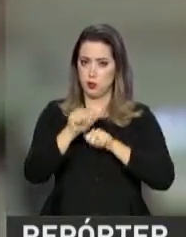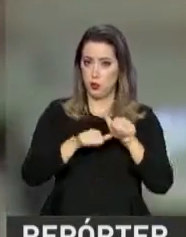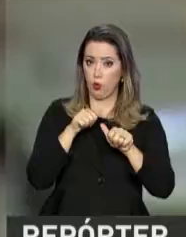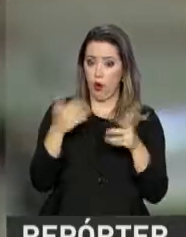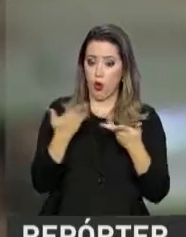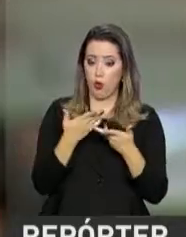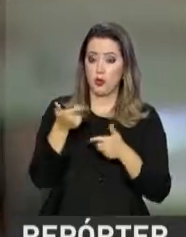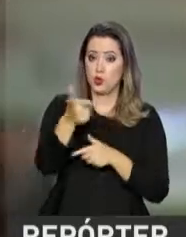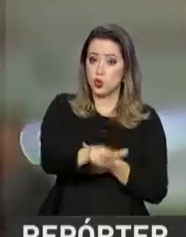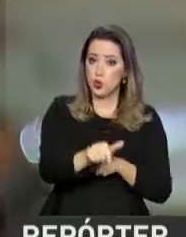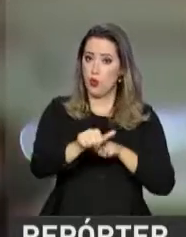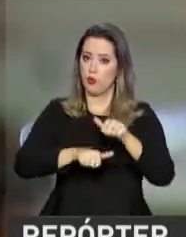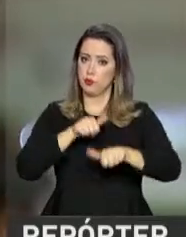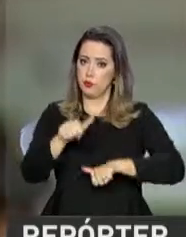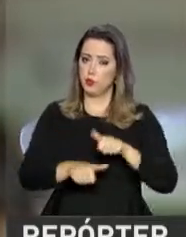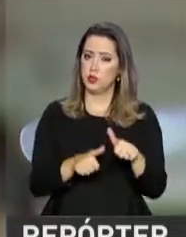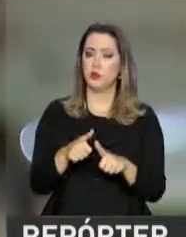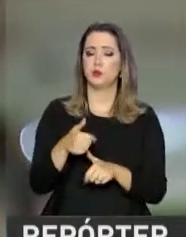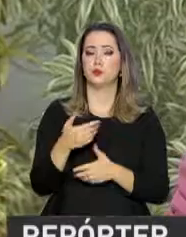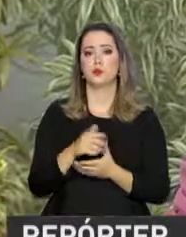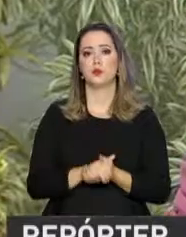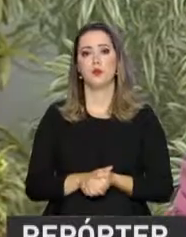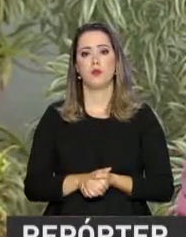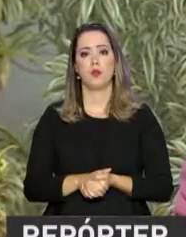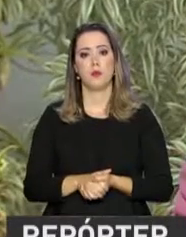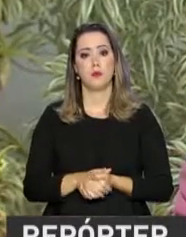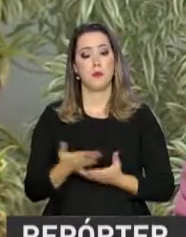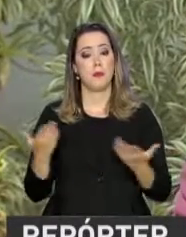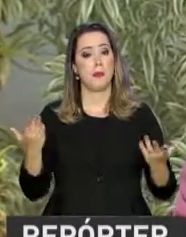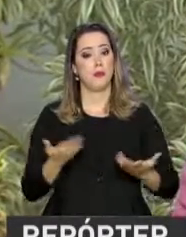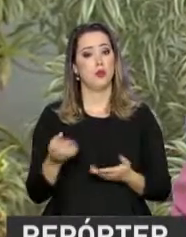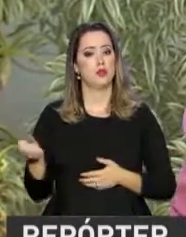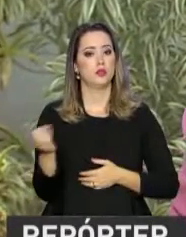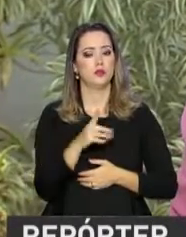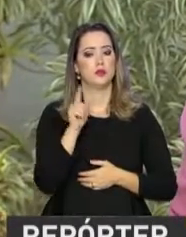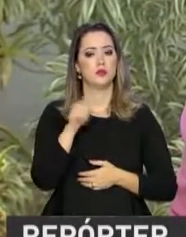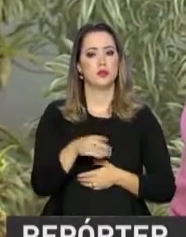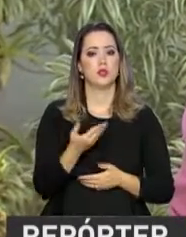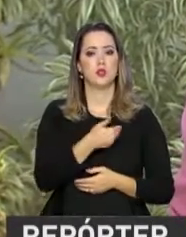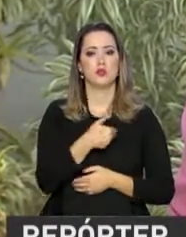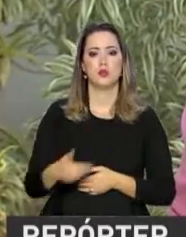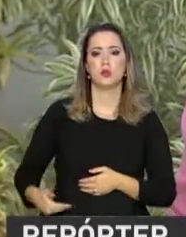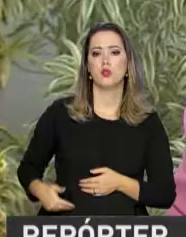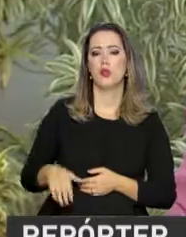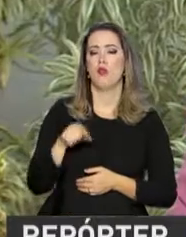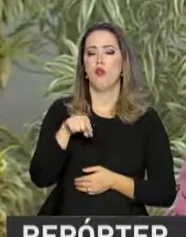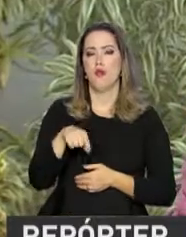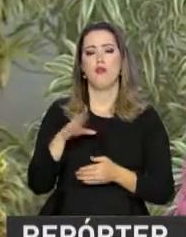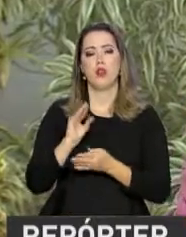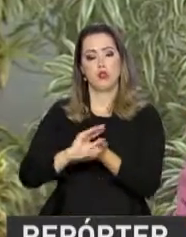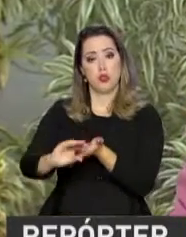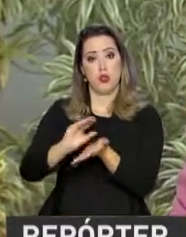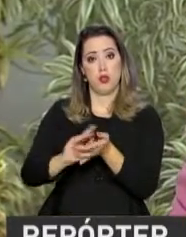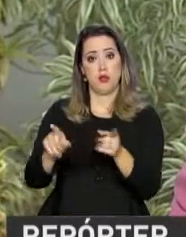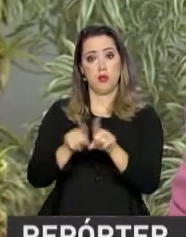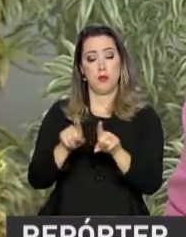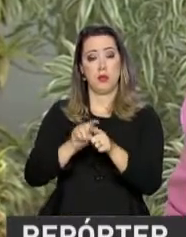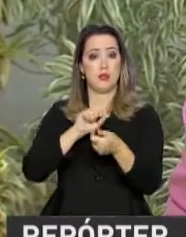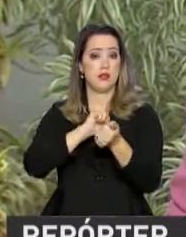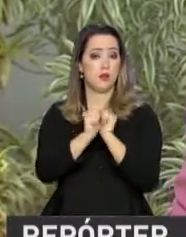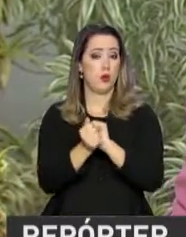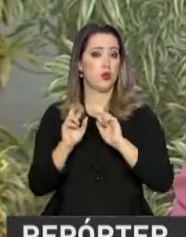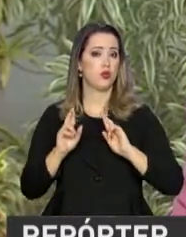disse rehn aperfeiçoar novamente a novidade agora é que o governo está investindo em esportes pouco tradicionais no país